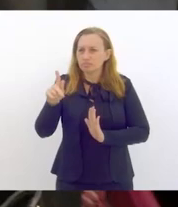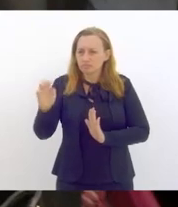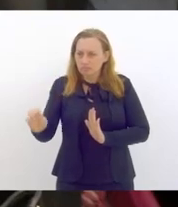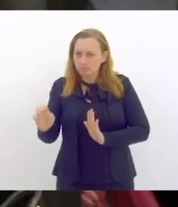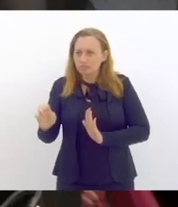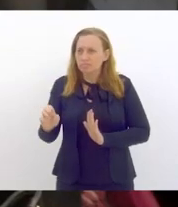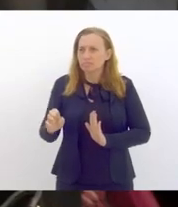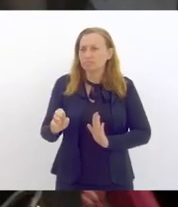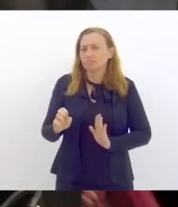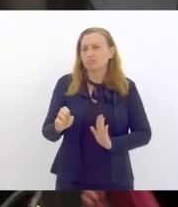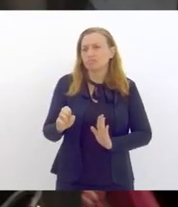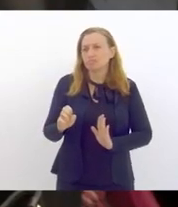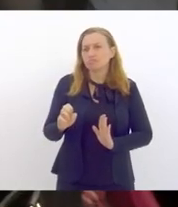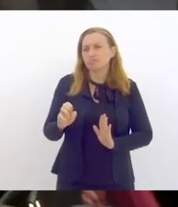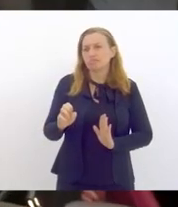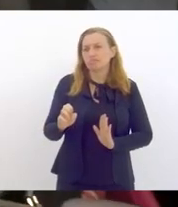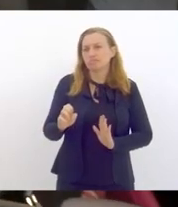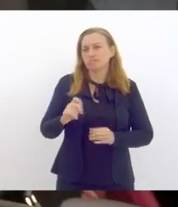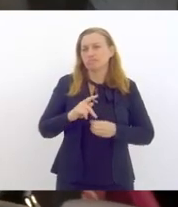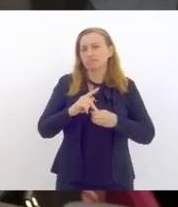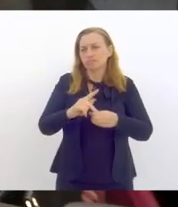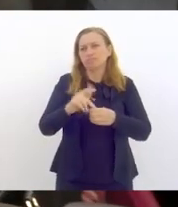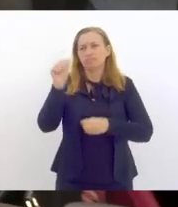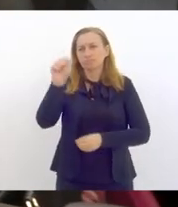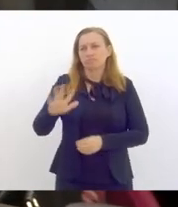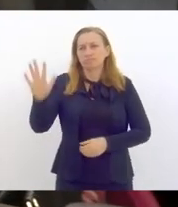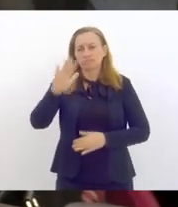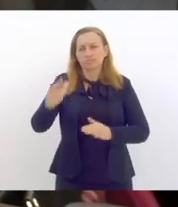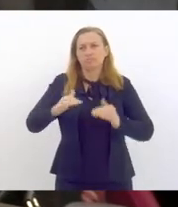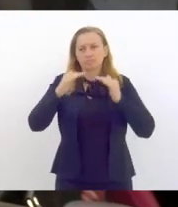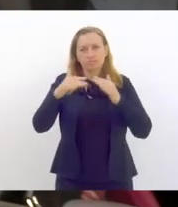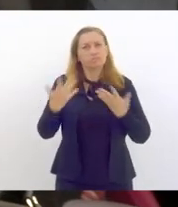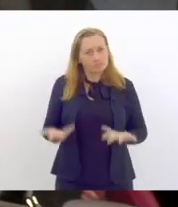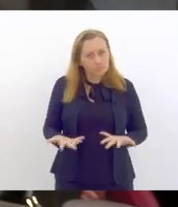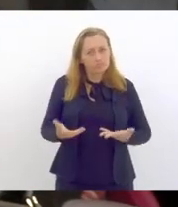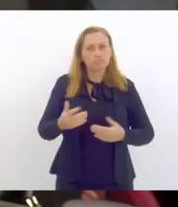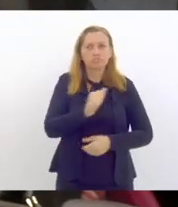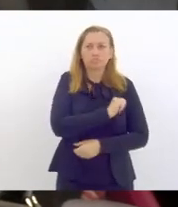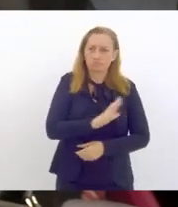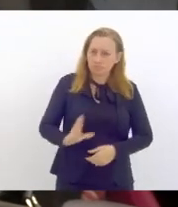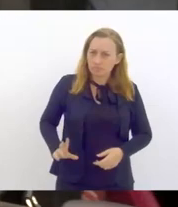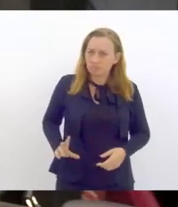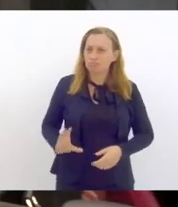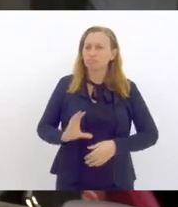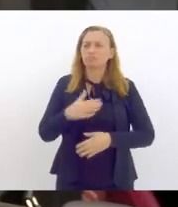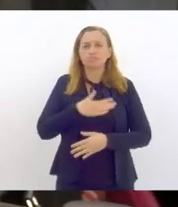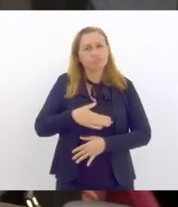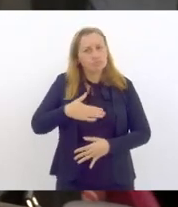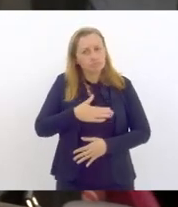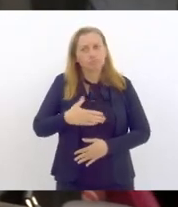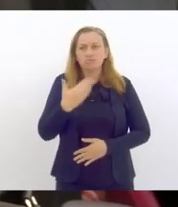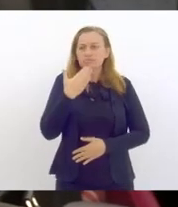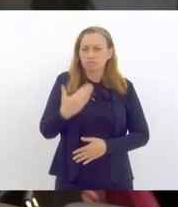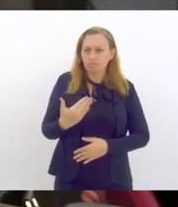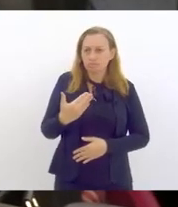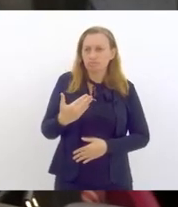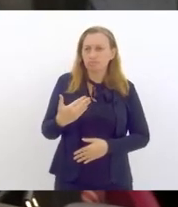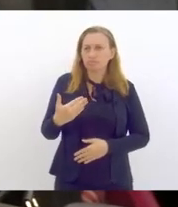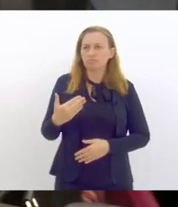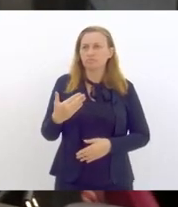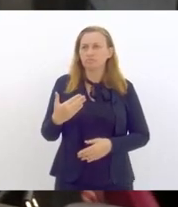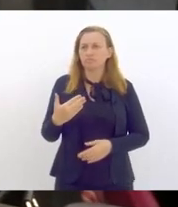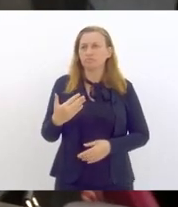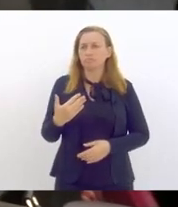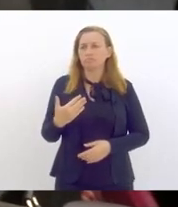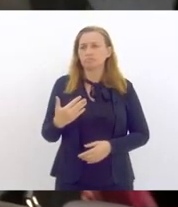parecendo pge foi o subprocurador geral aliás Deputado André Siciliano Nós gostaríamos de pedir a sua intervenção